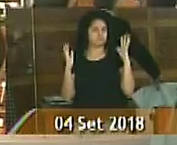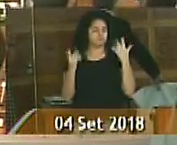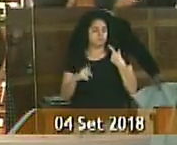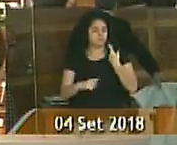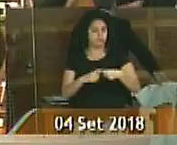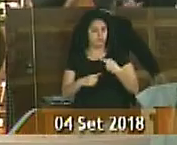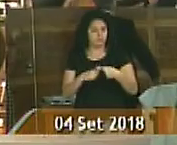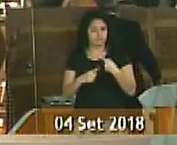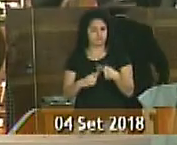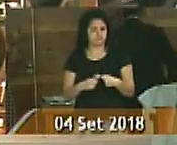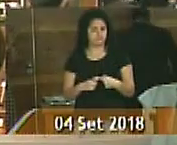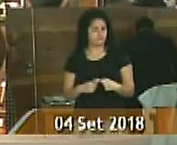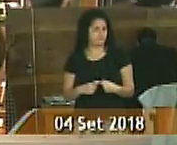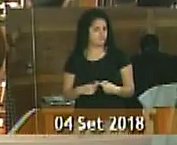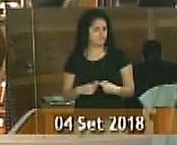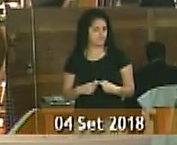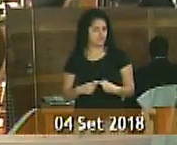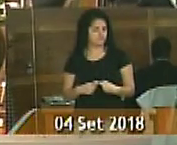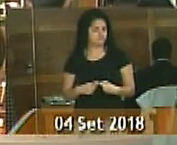porque